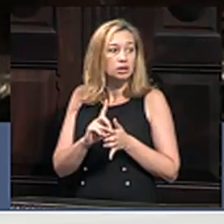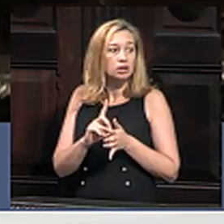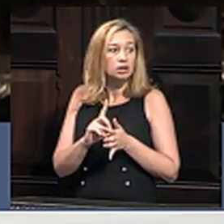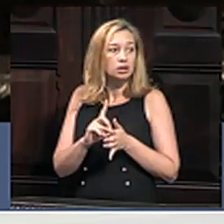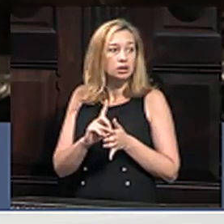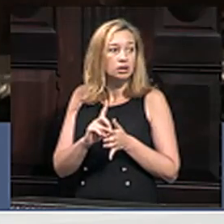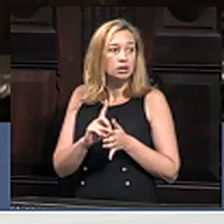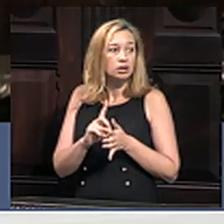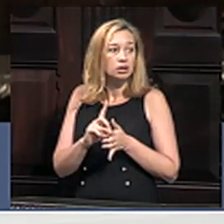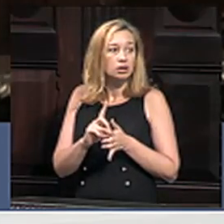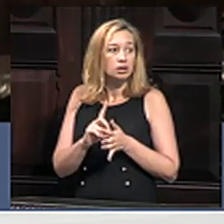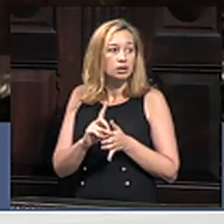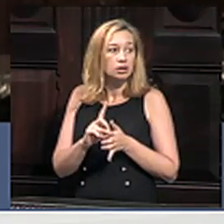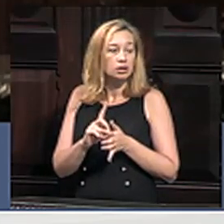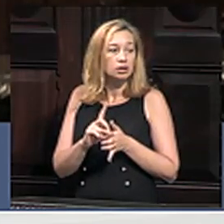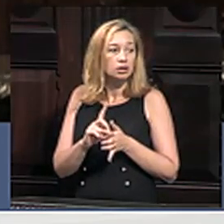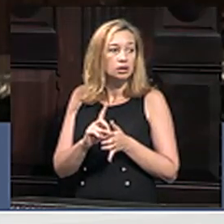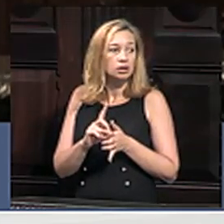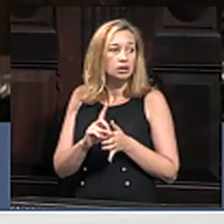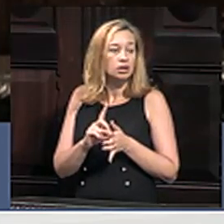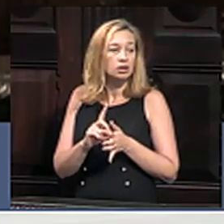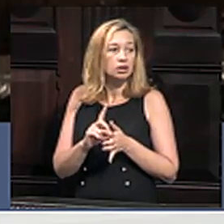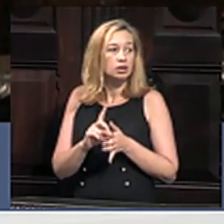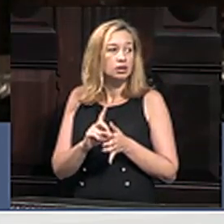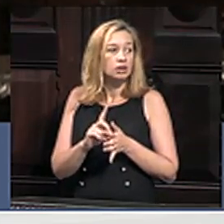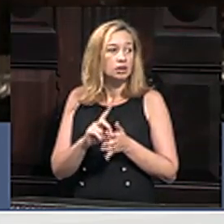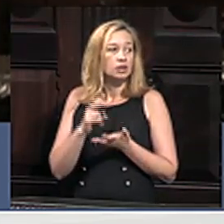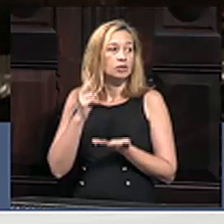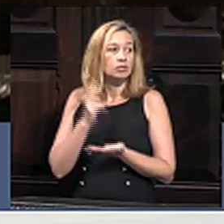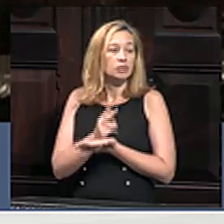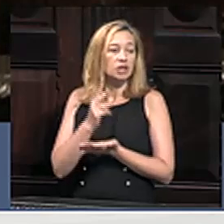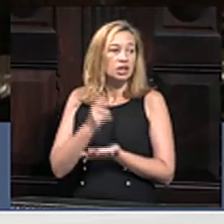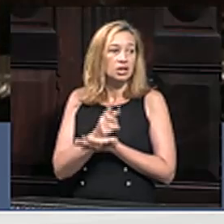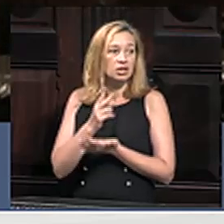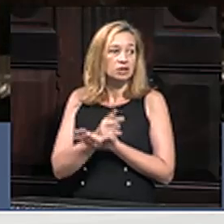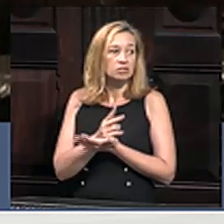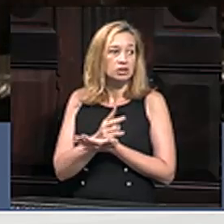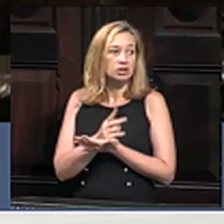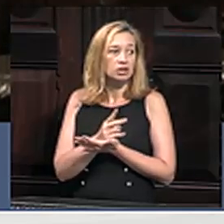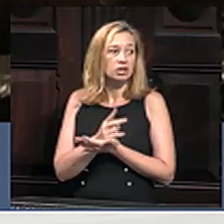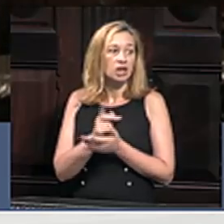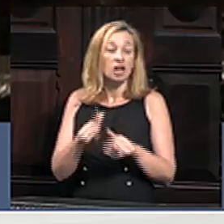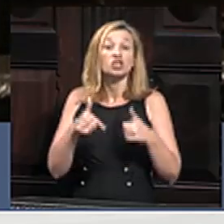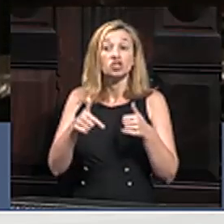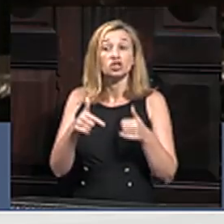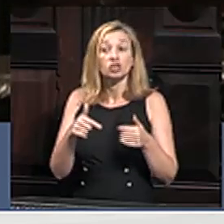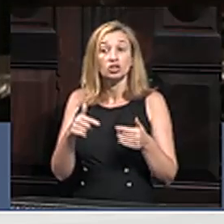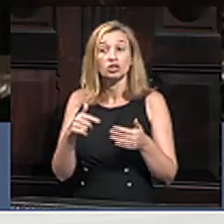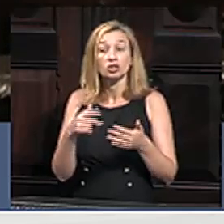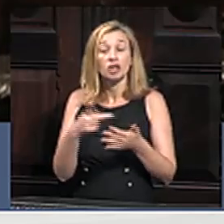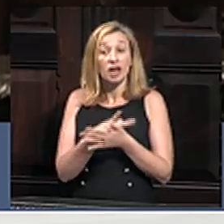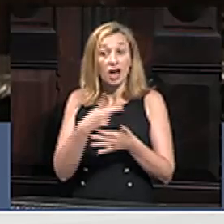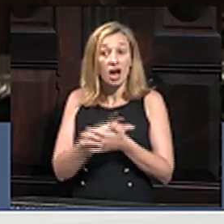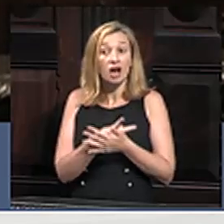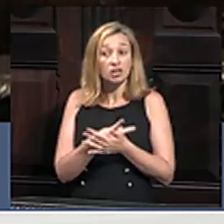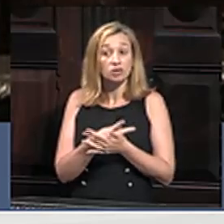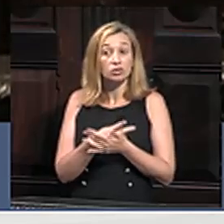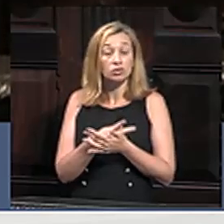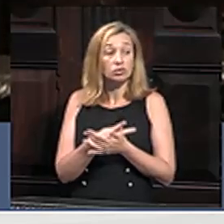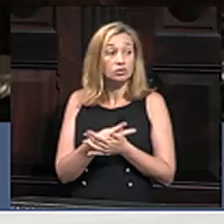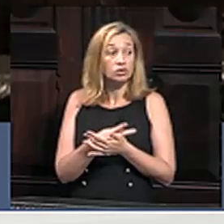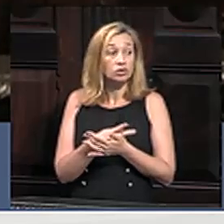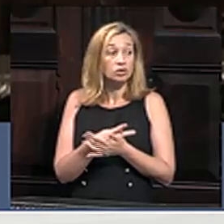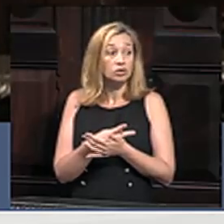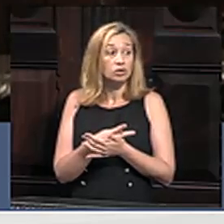considerando o sistema vigente, mesmo ele cometendo algumas ilegalidades, como as cometeu, sem